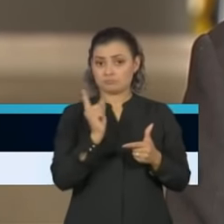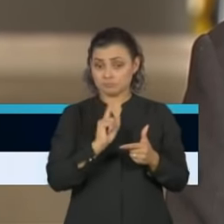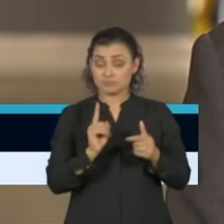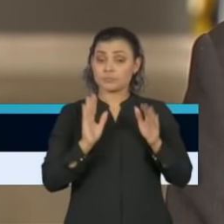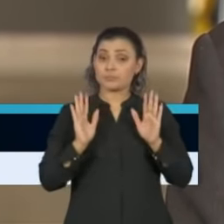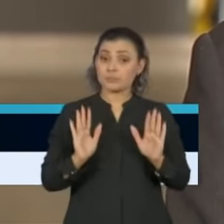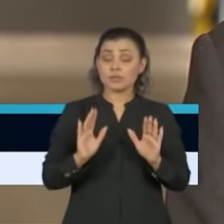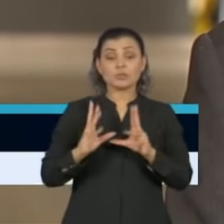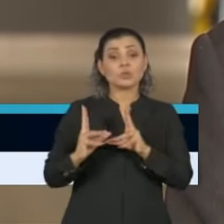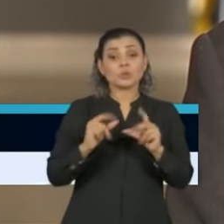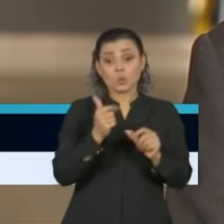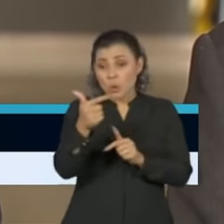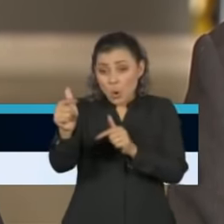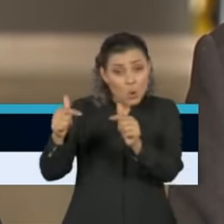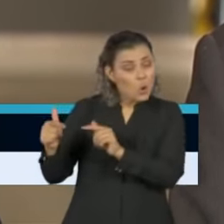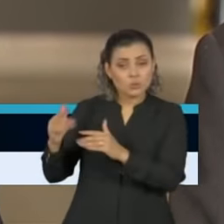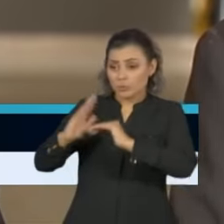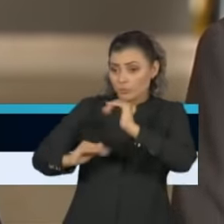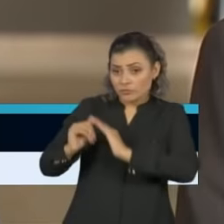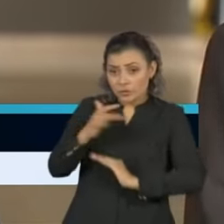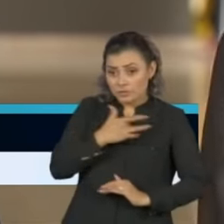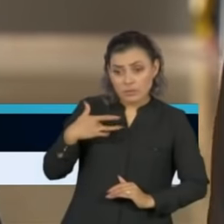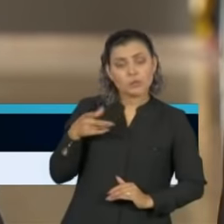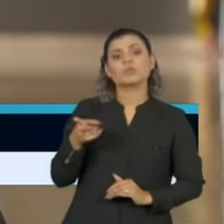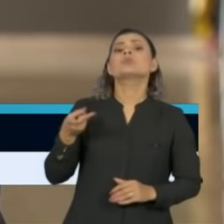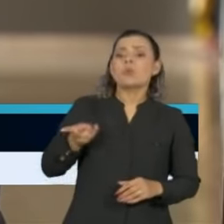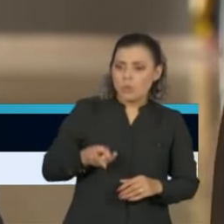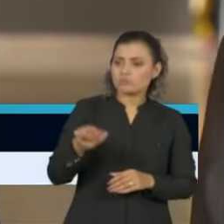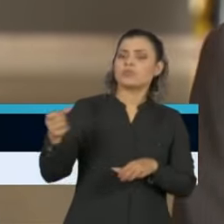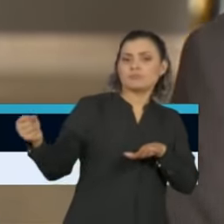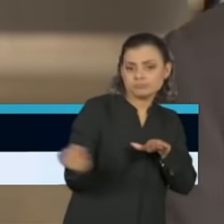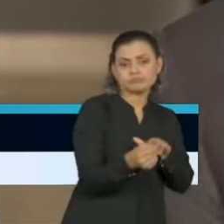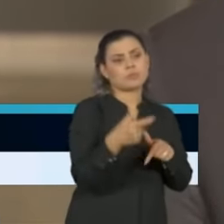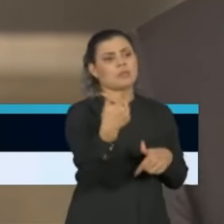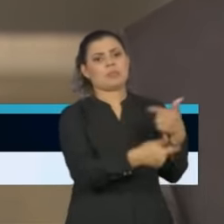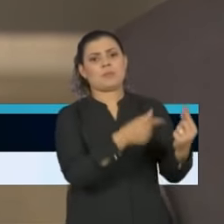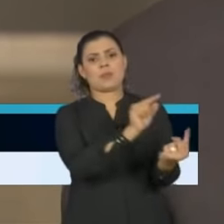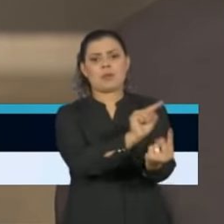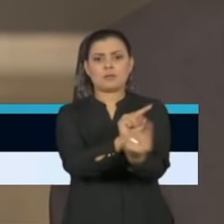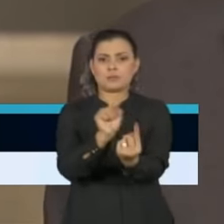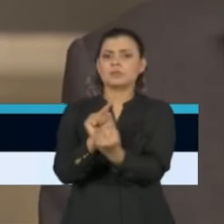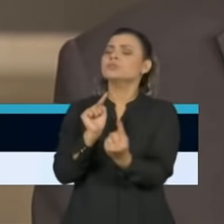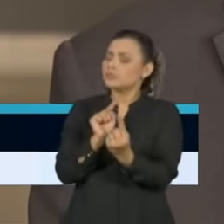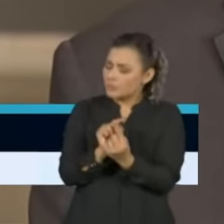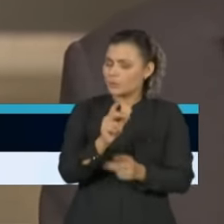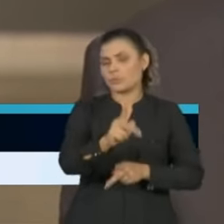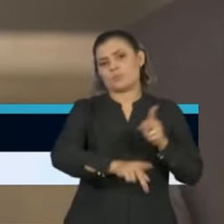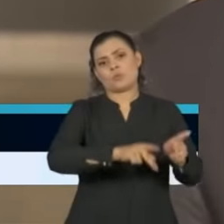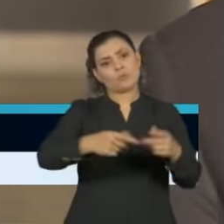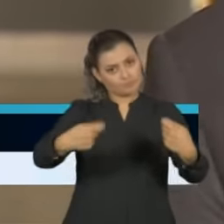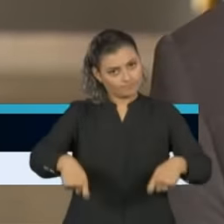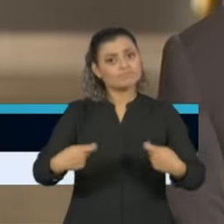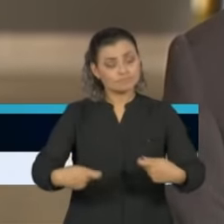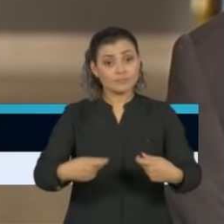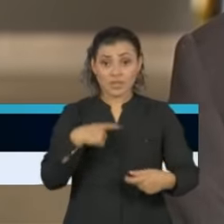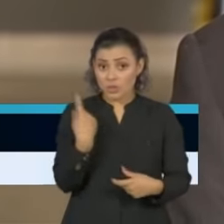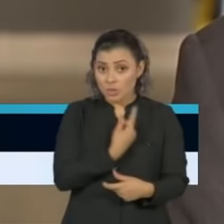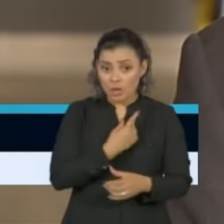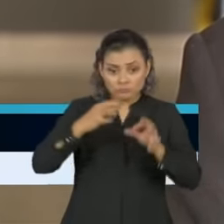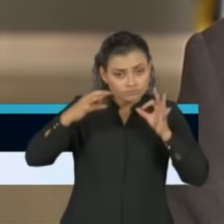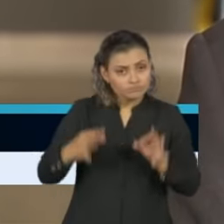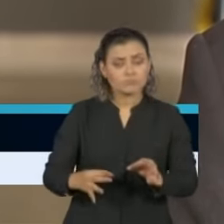obedecido. Todos os demais profissionais da saúde devem estar mobilizados para o atendimento à população. E nós não